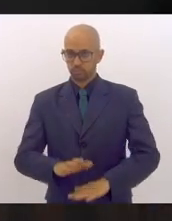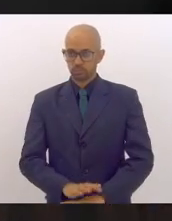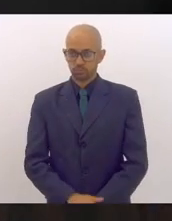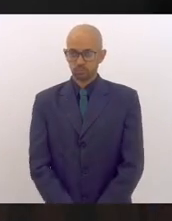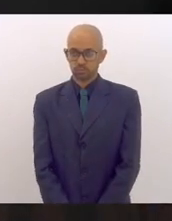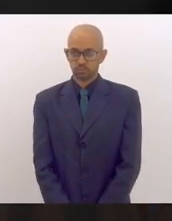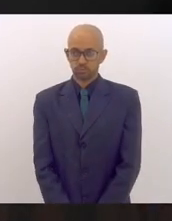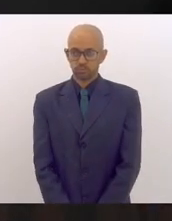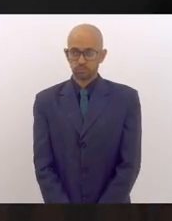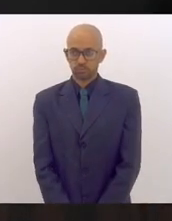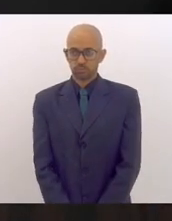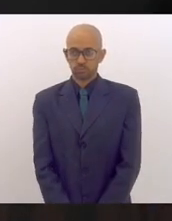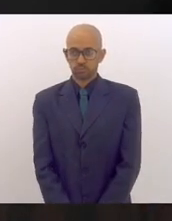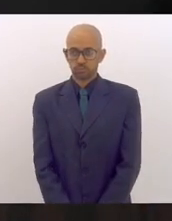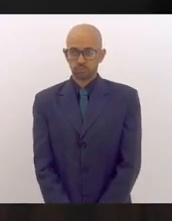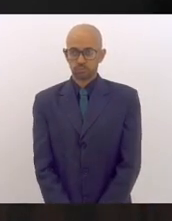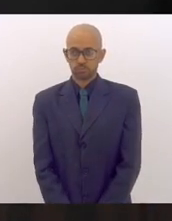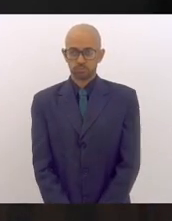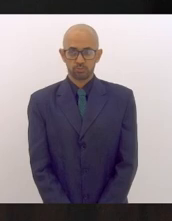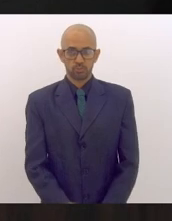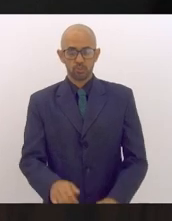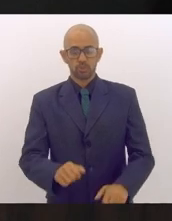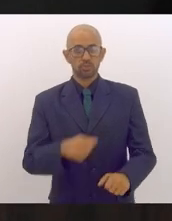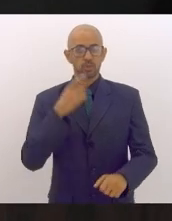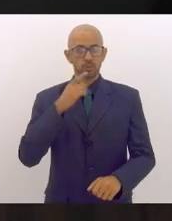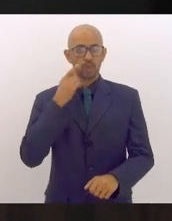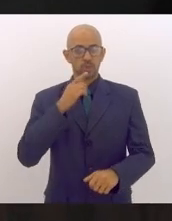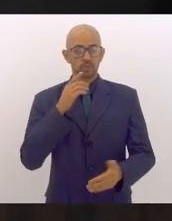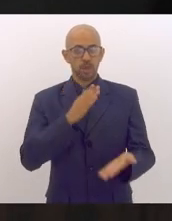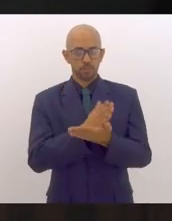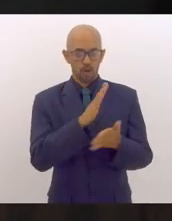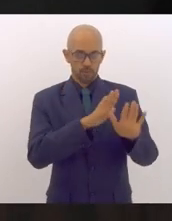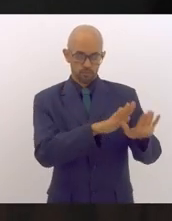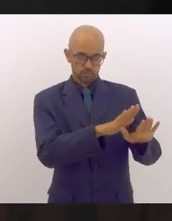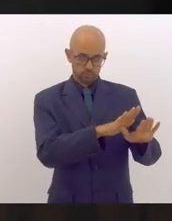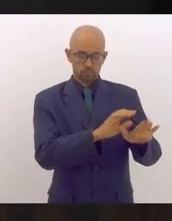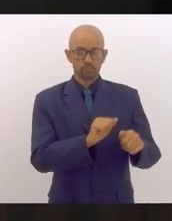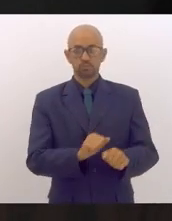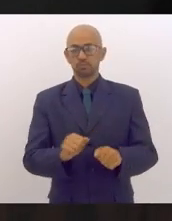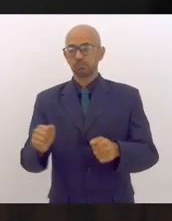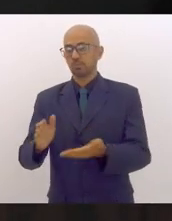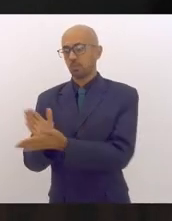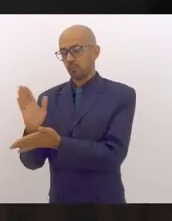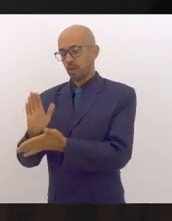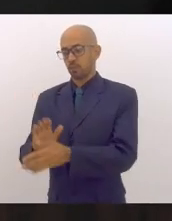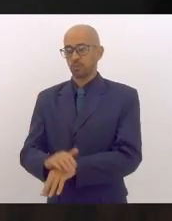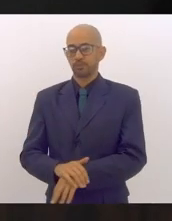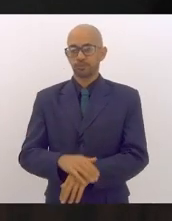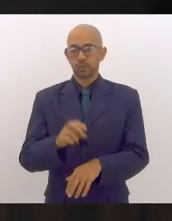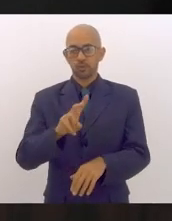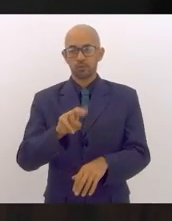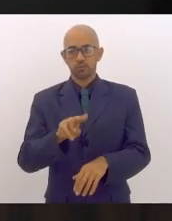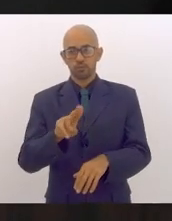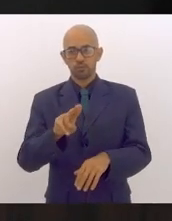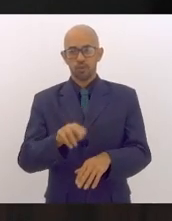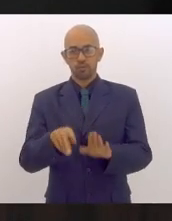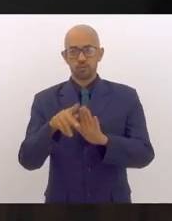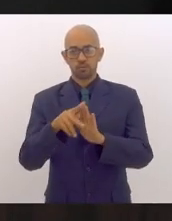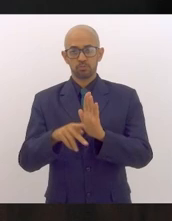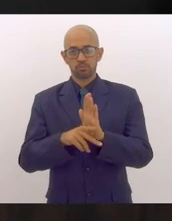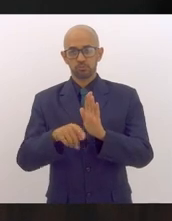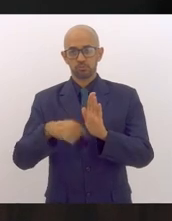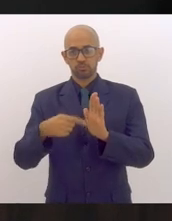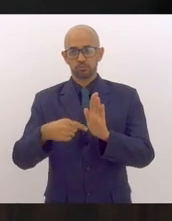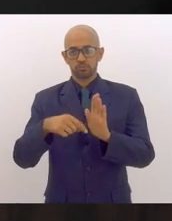Então, com autorização do plenário, senhores que aprovam a inscrição, aprovado. Vou passar na matéria seguinte e retomo o projeto de lei